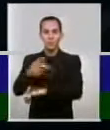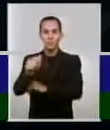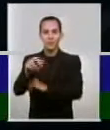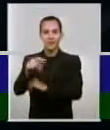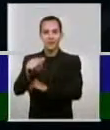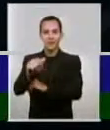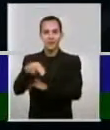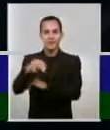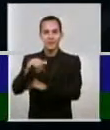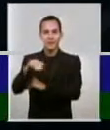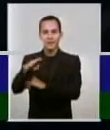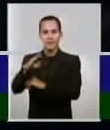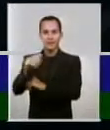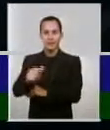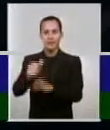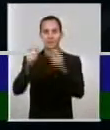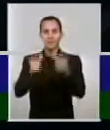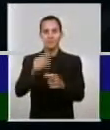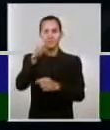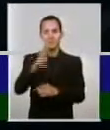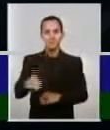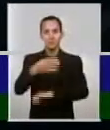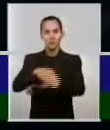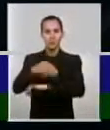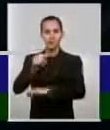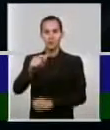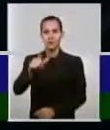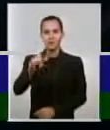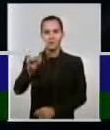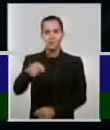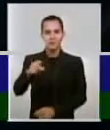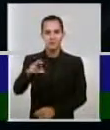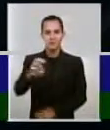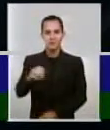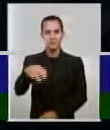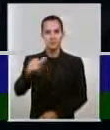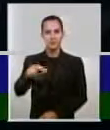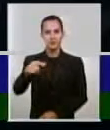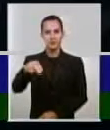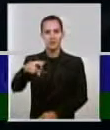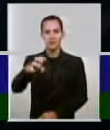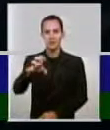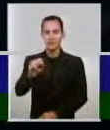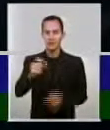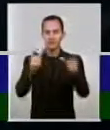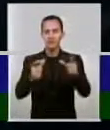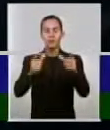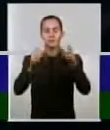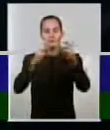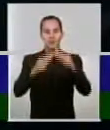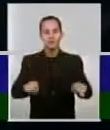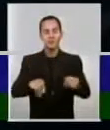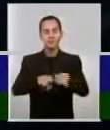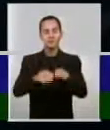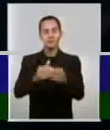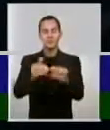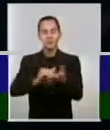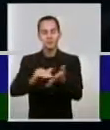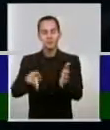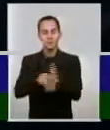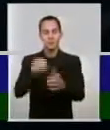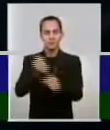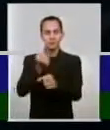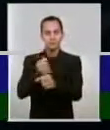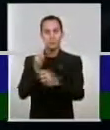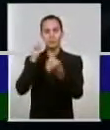no bairro Mansur, na rua Alexandre Marquês, bairro Martins. Também pede Secretaria Municipal de Obras a